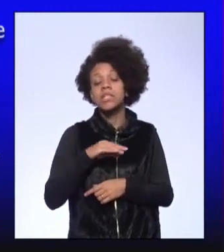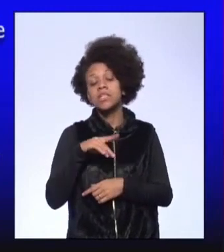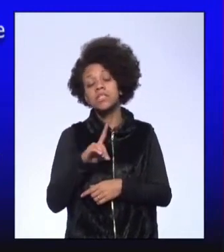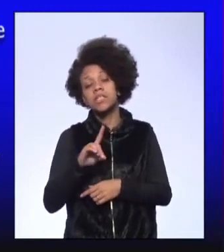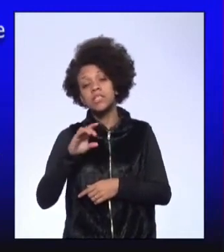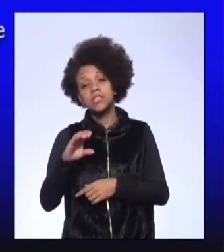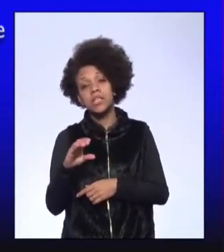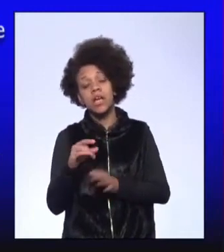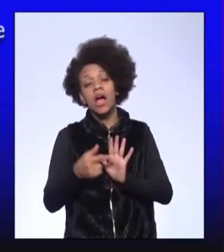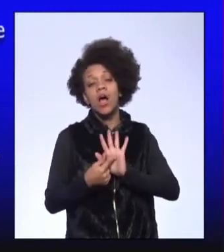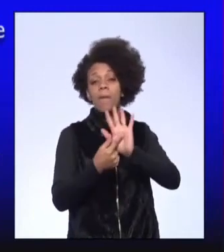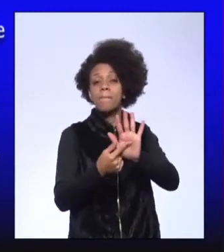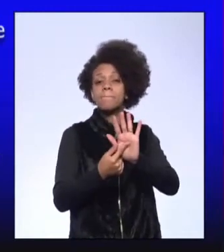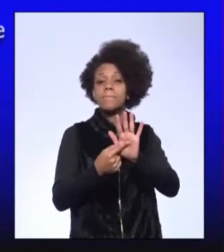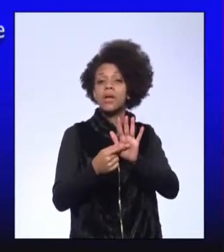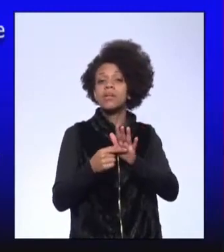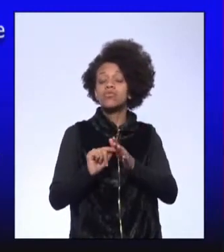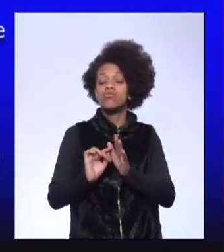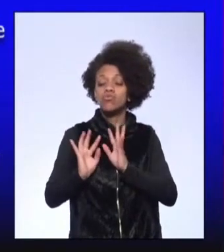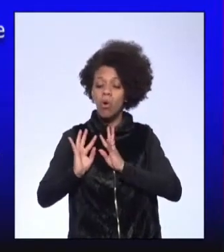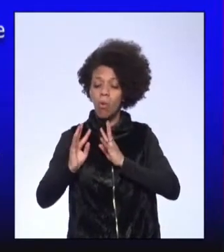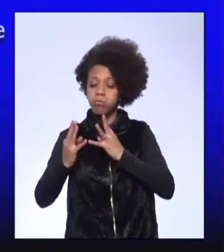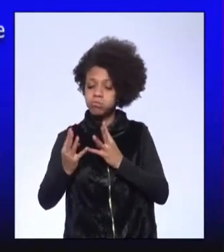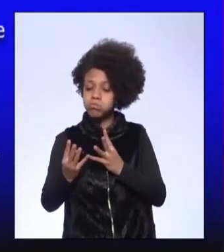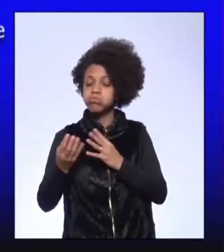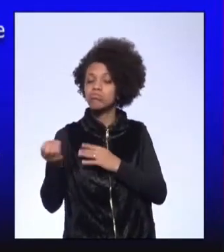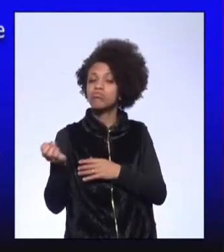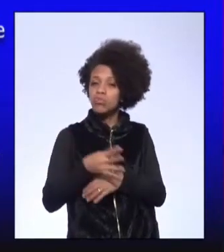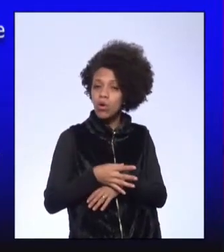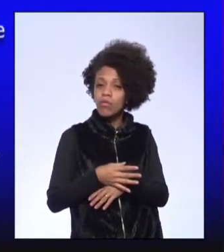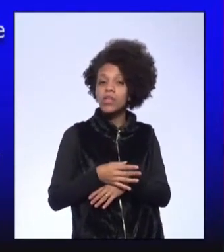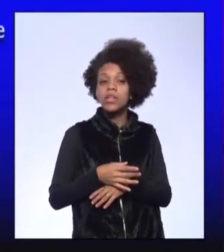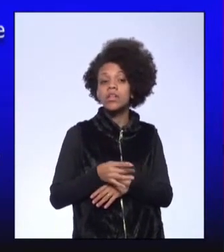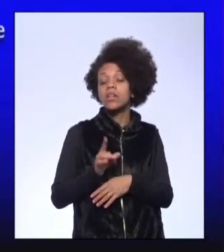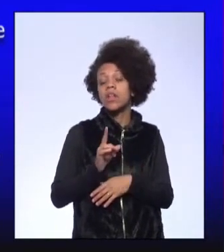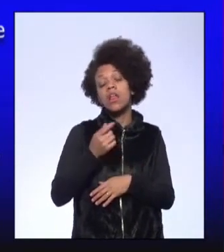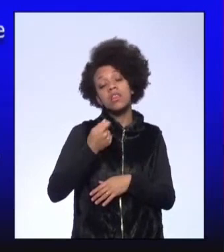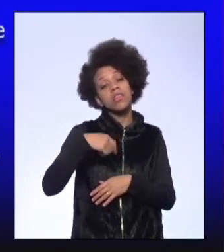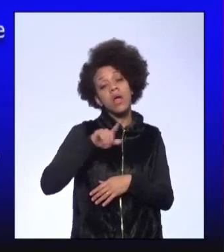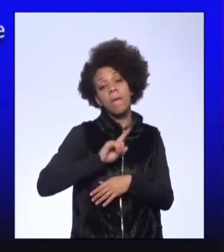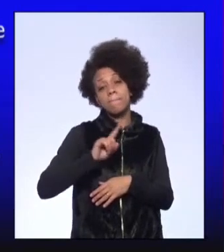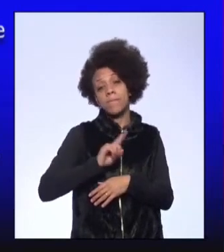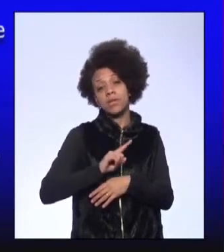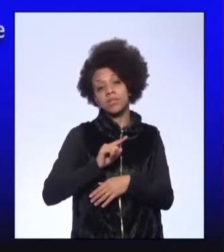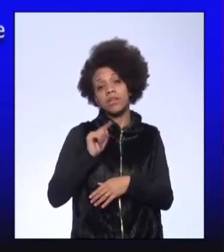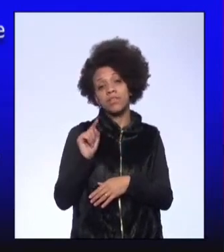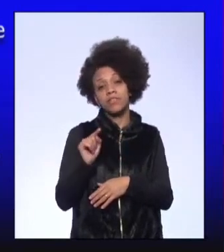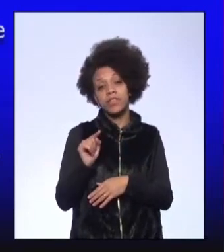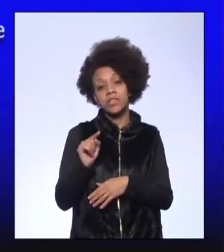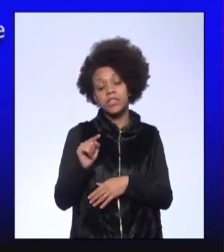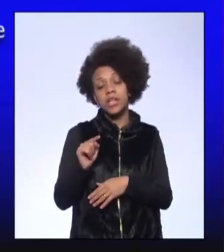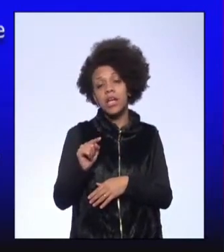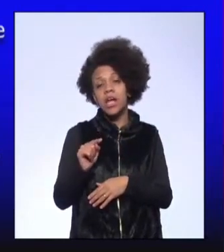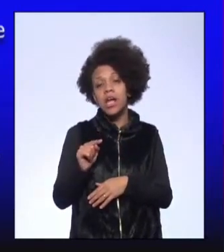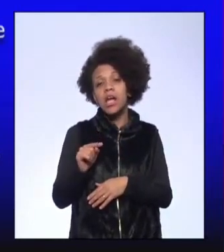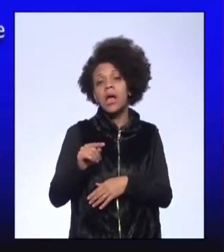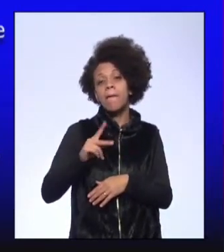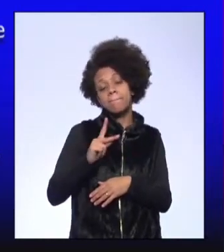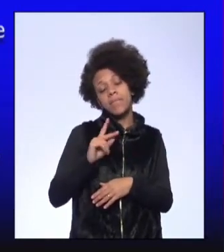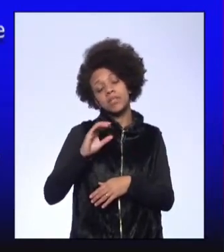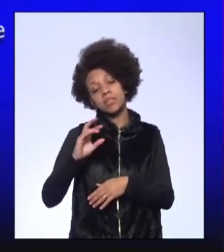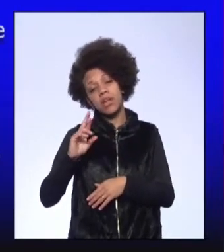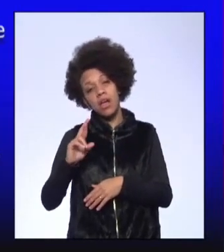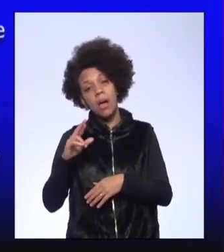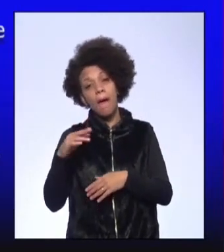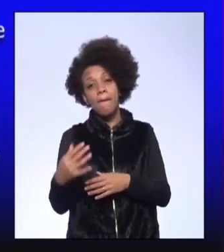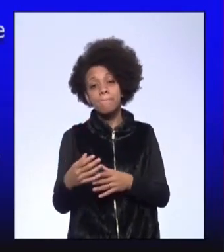novas recomendações de isolamento e eles colocam que não é mais necessário você ficar recoletando o PCR para